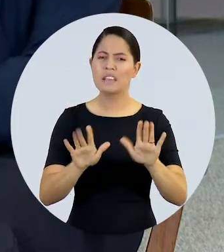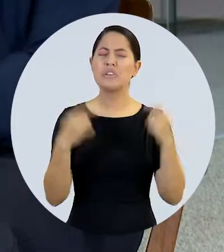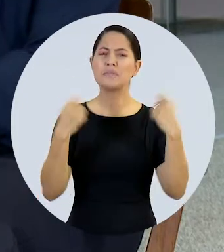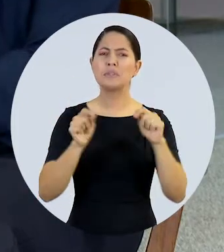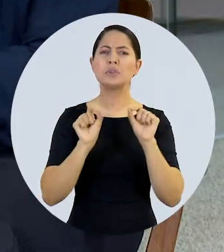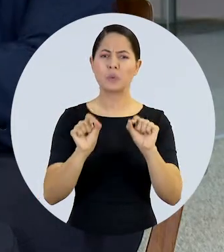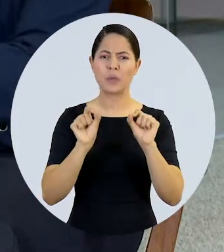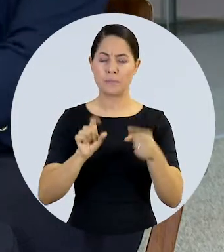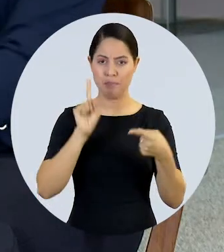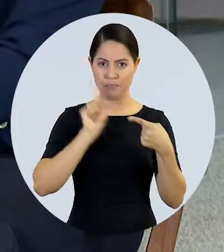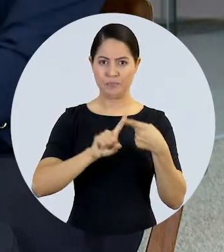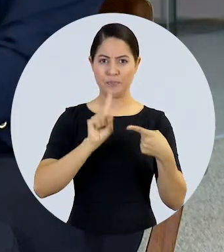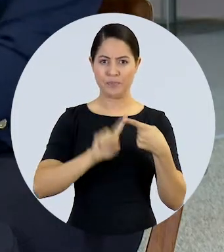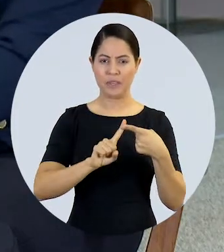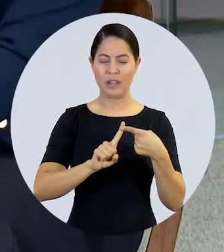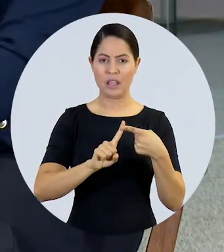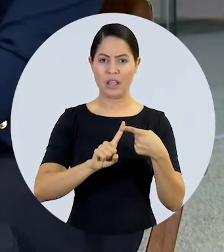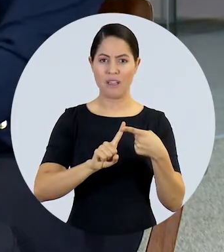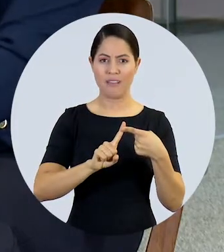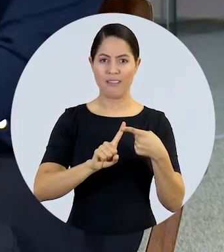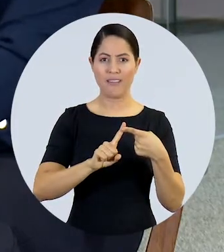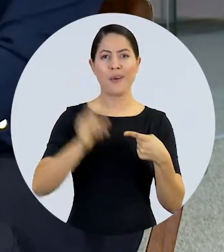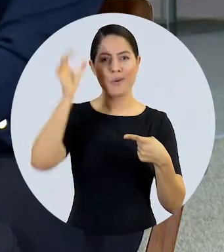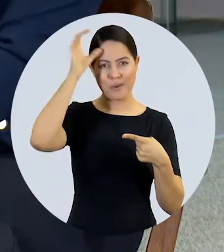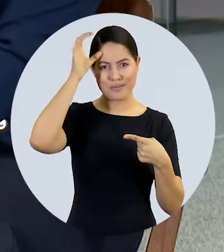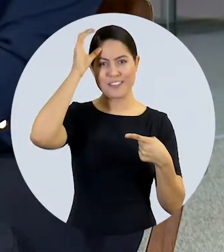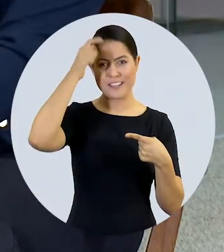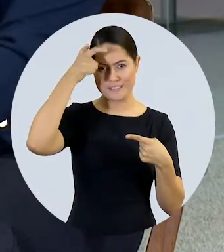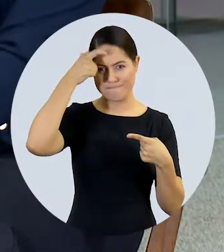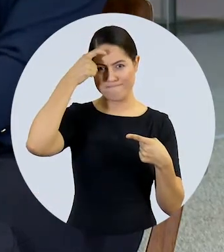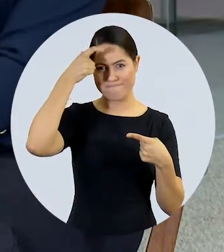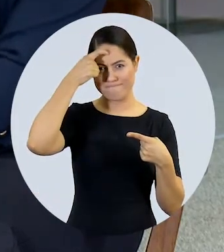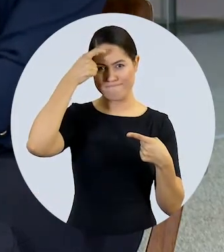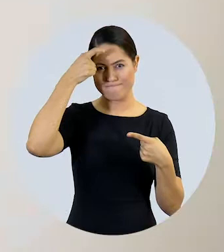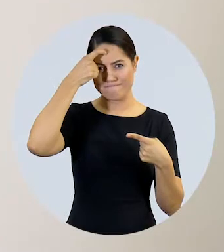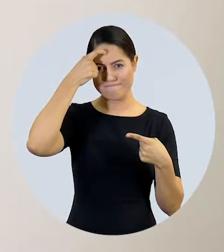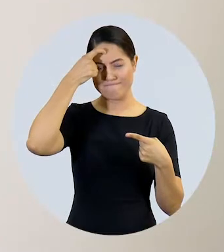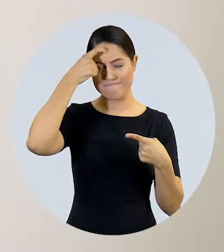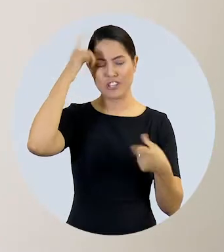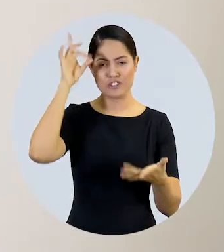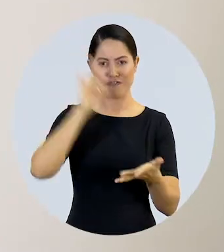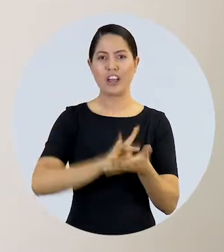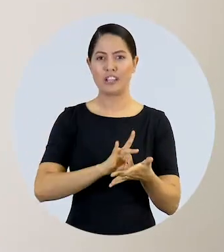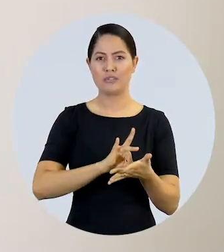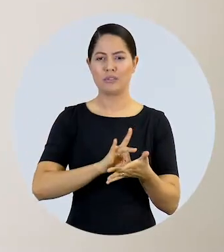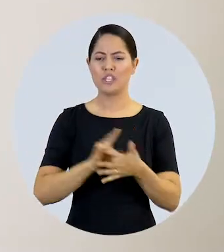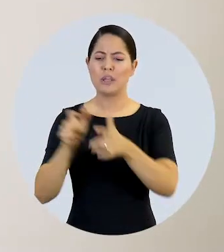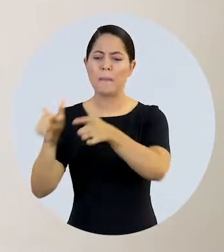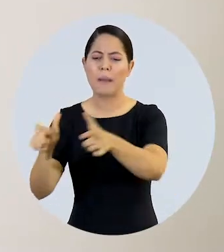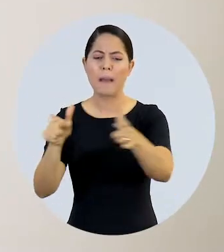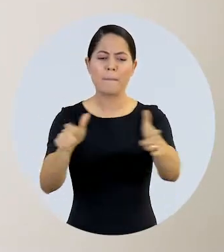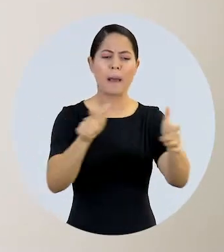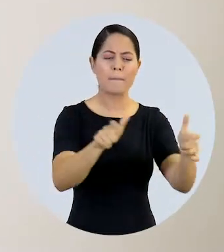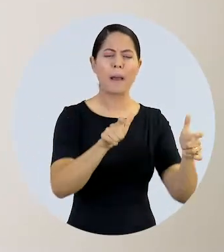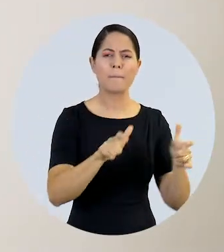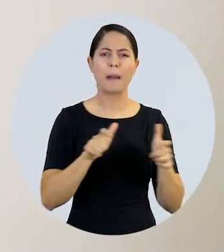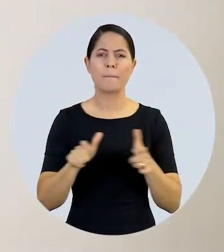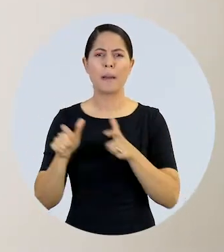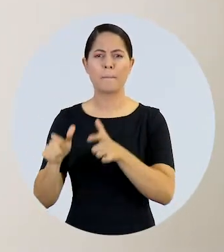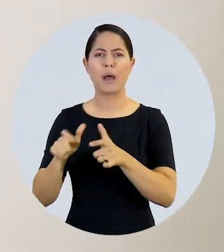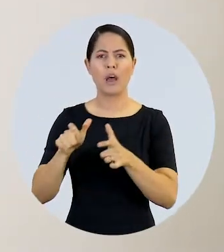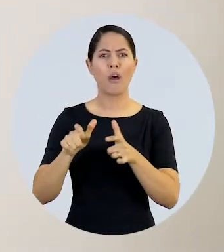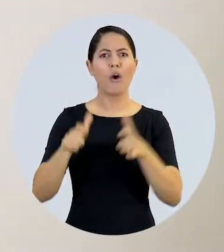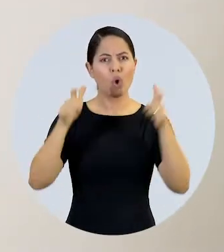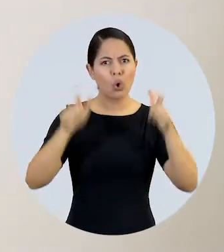nós precisamos, primeiro, de consciência e ter nos lugares certos